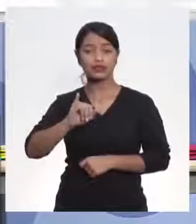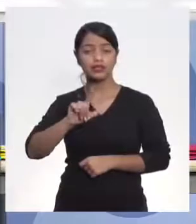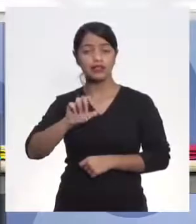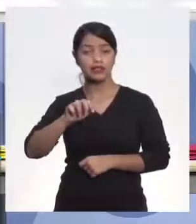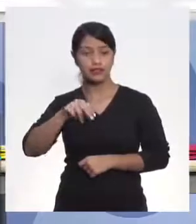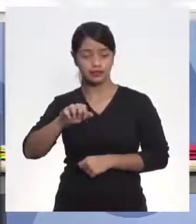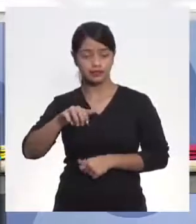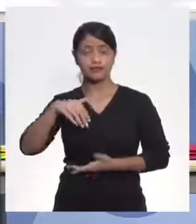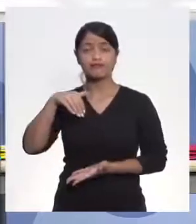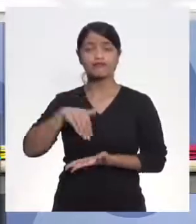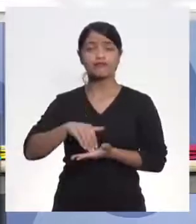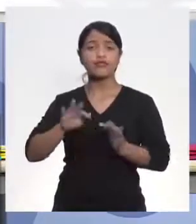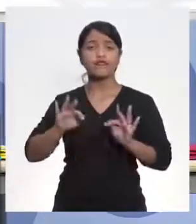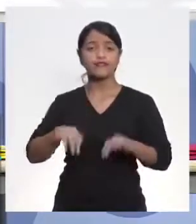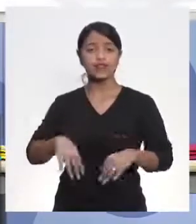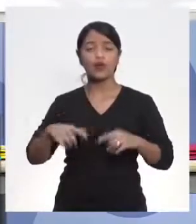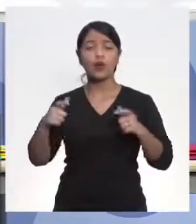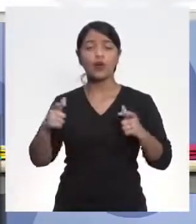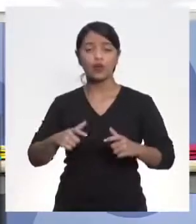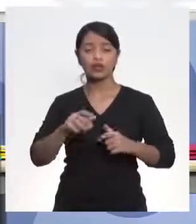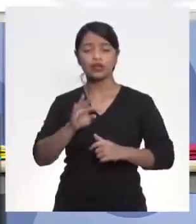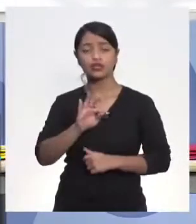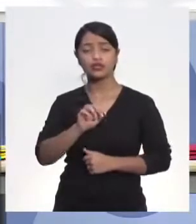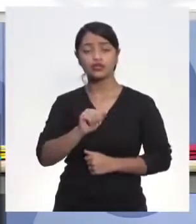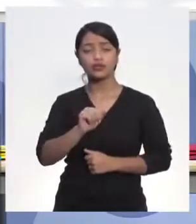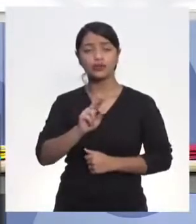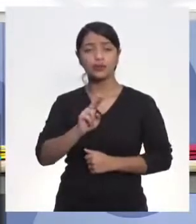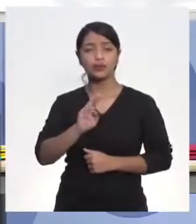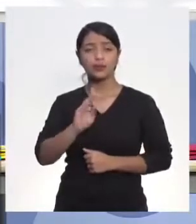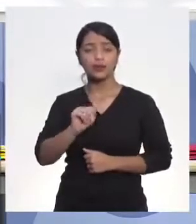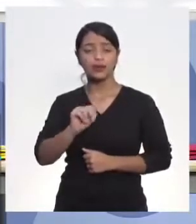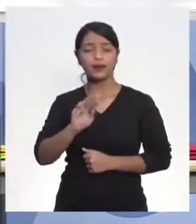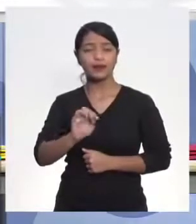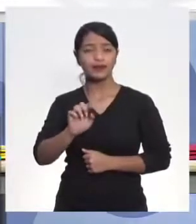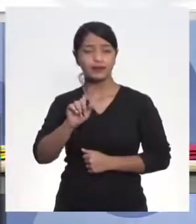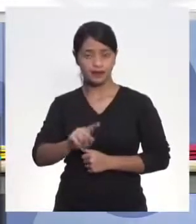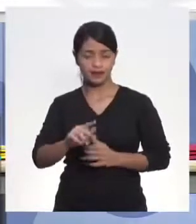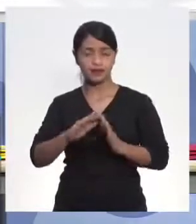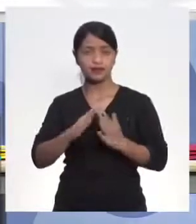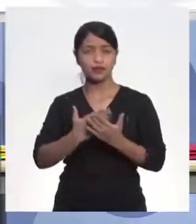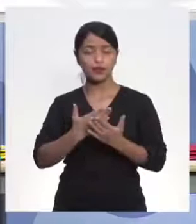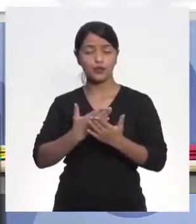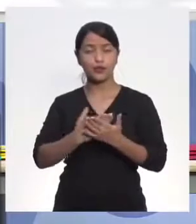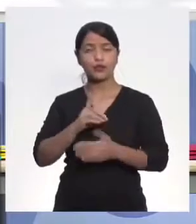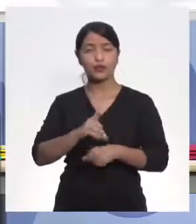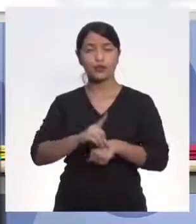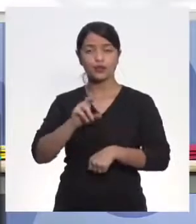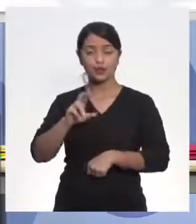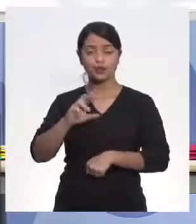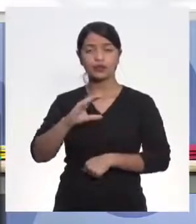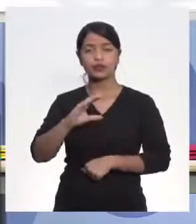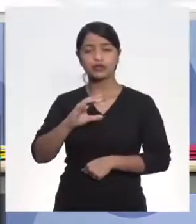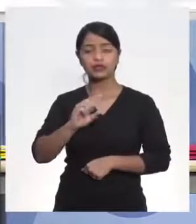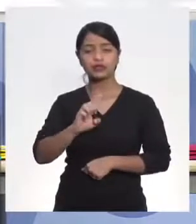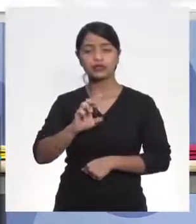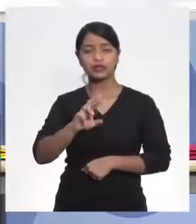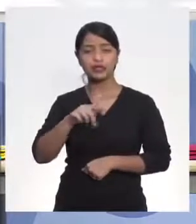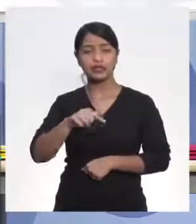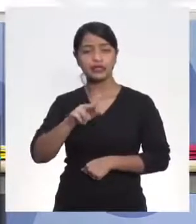minha listinha, Taubaté, que é a escola Doutor Cerqueira César, com a professora Adriana Maria,